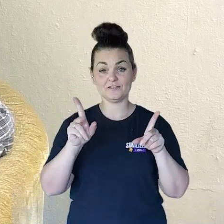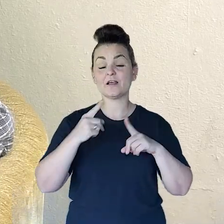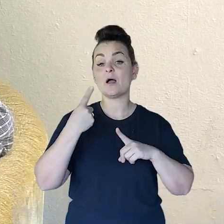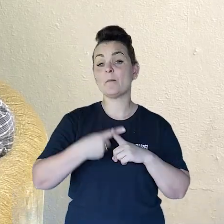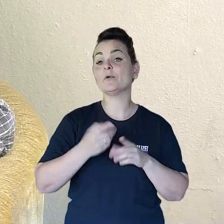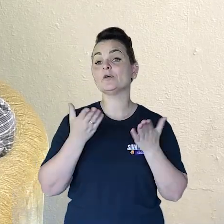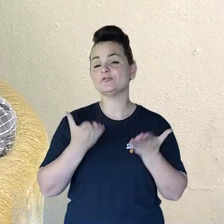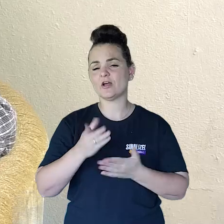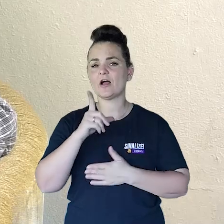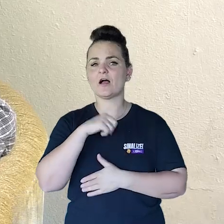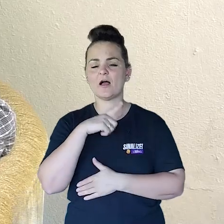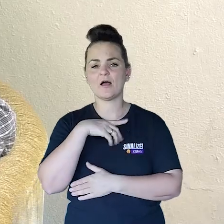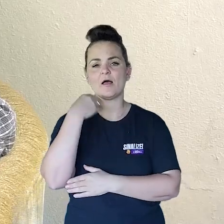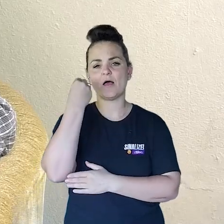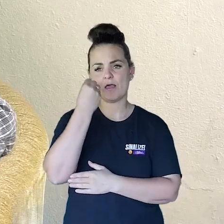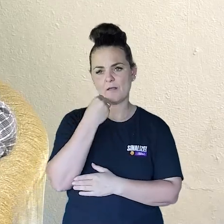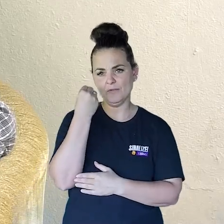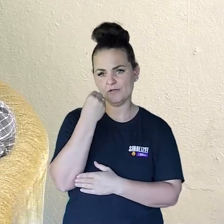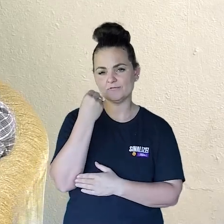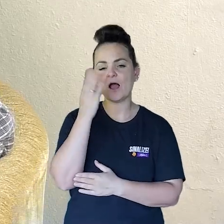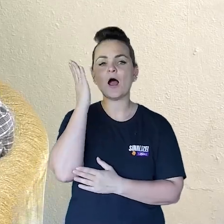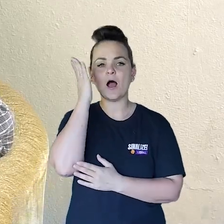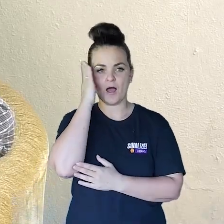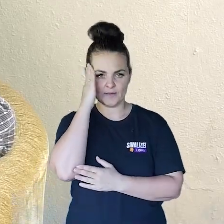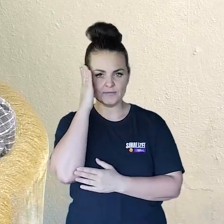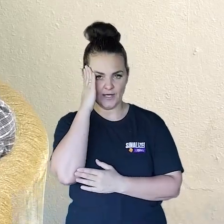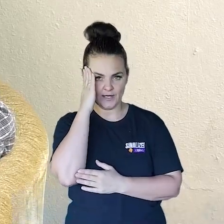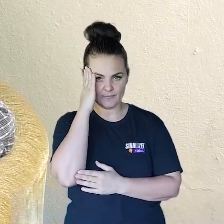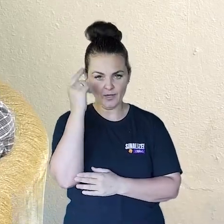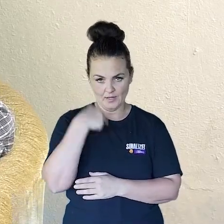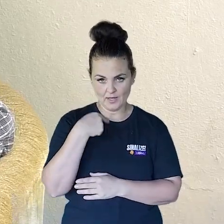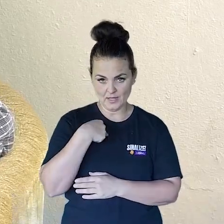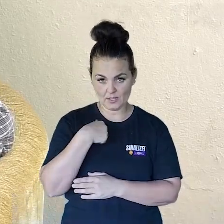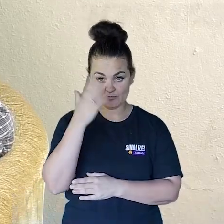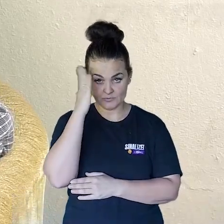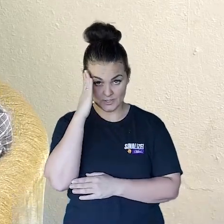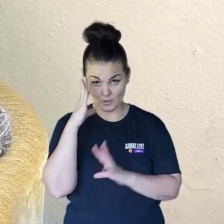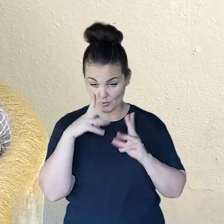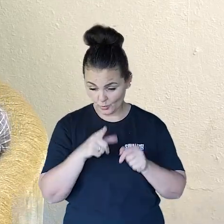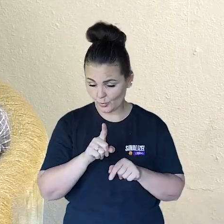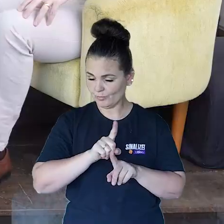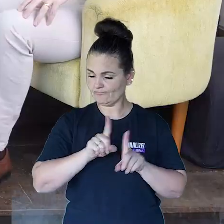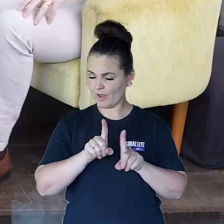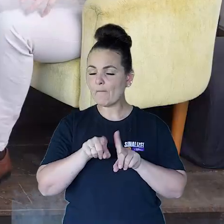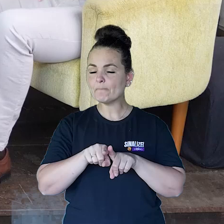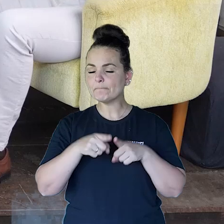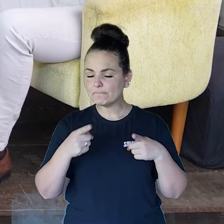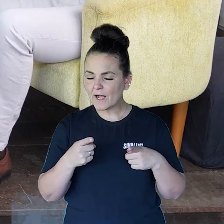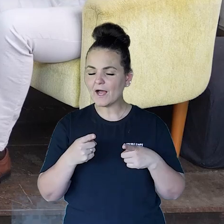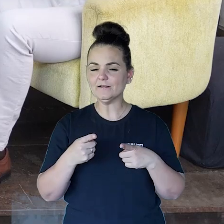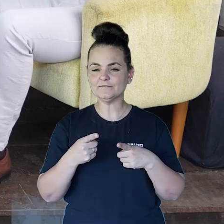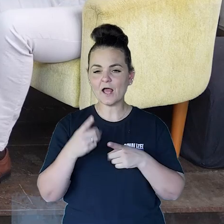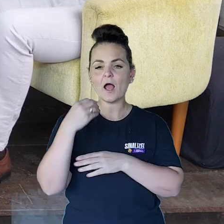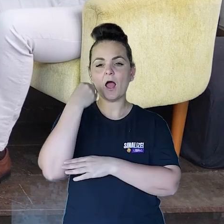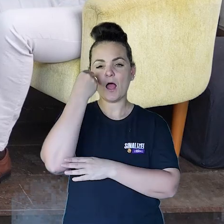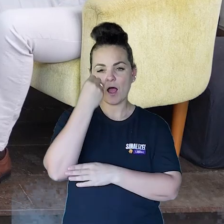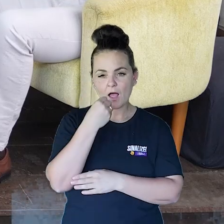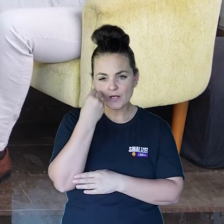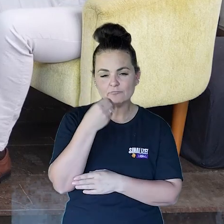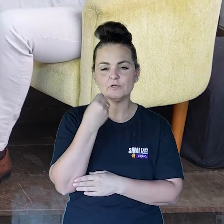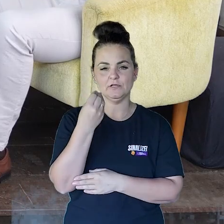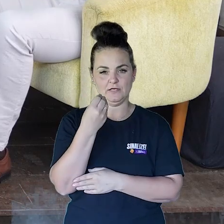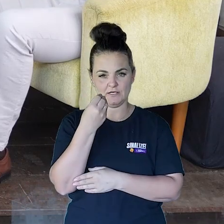conhecimento, embora ninguém sabe tudo, sempre estamos buscando nos aperfeiçoar, mas a